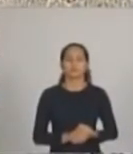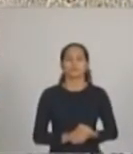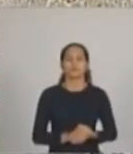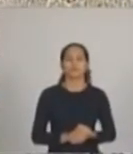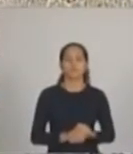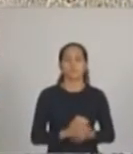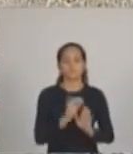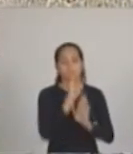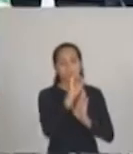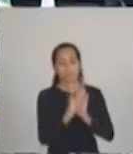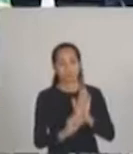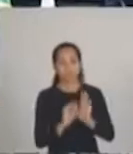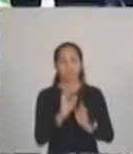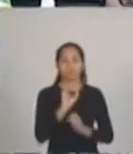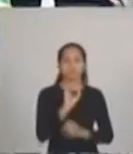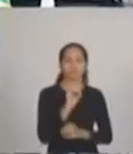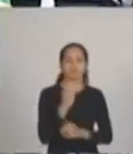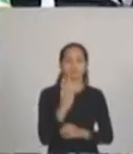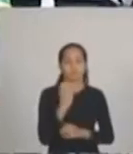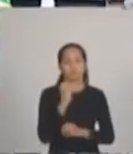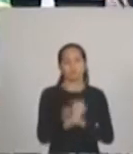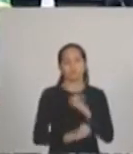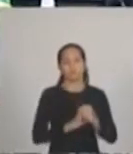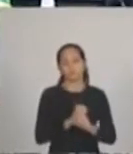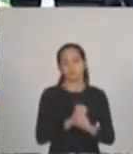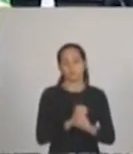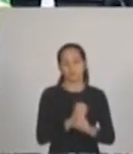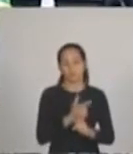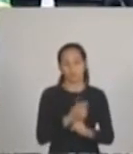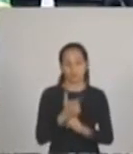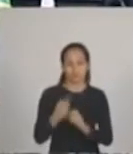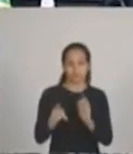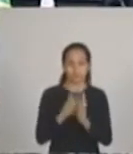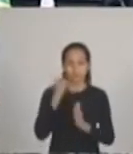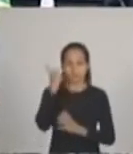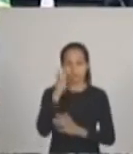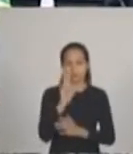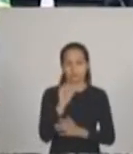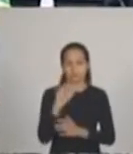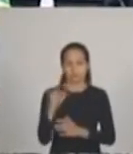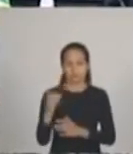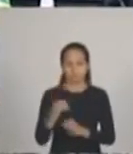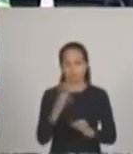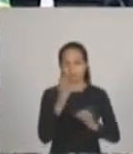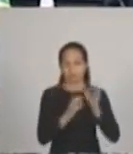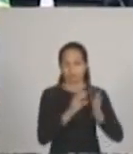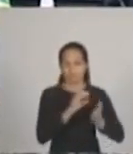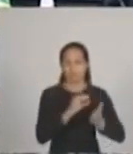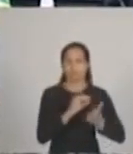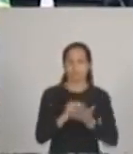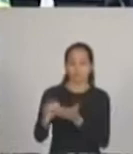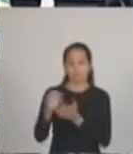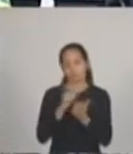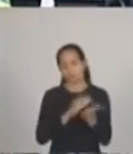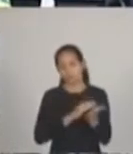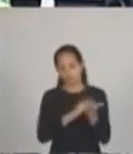Ofício 03-2021 e 56-2021 do deputado Vandinho Leite. Justificada a ausência, secretaria.